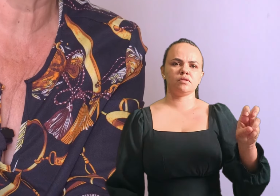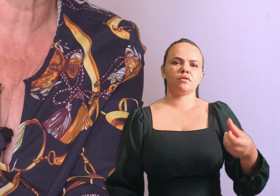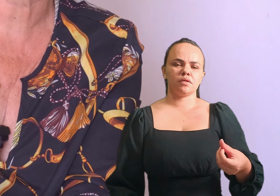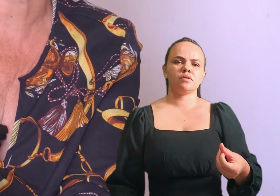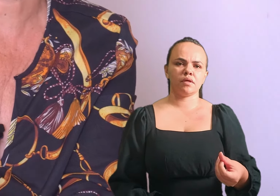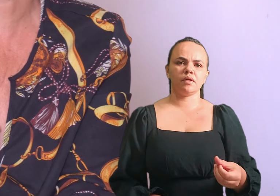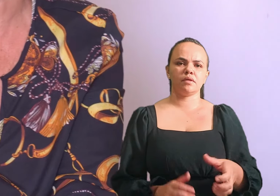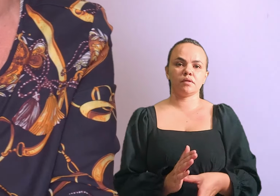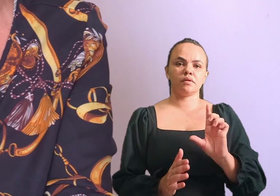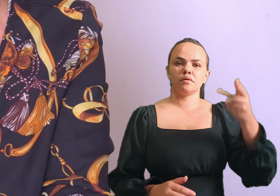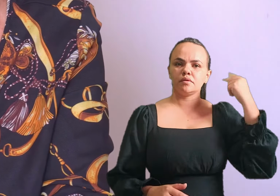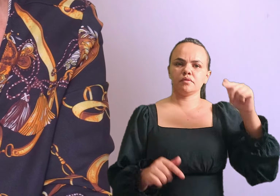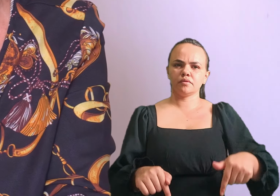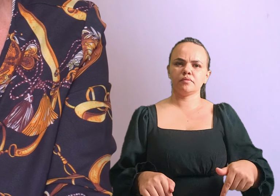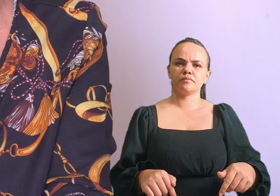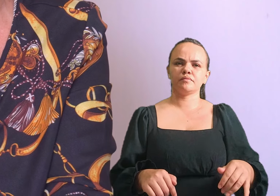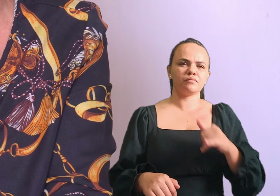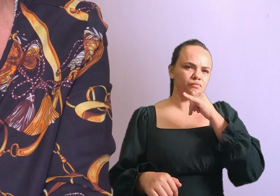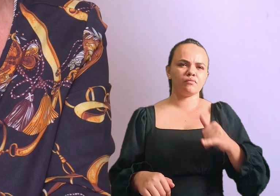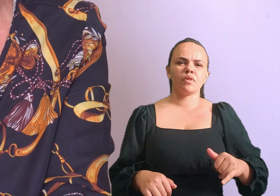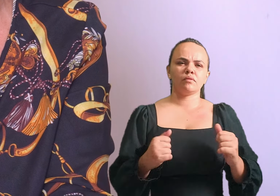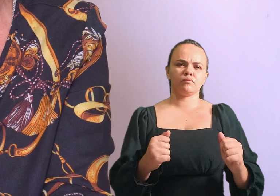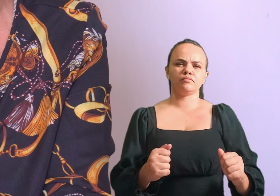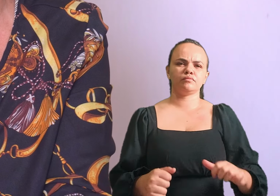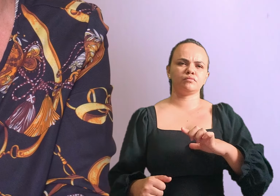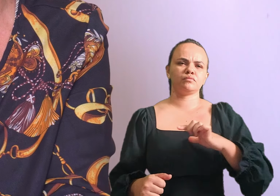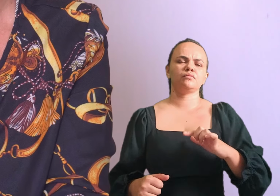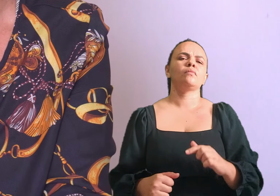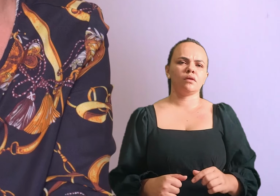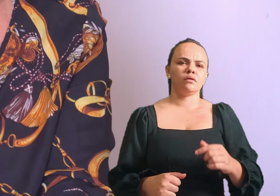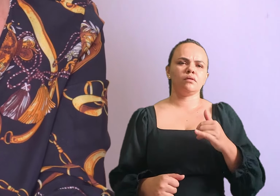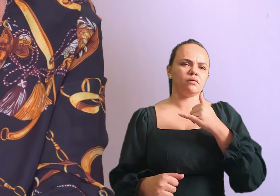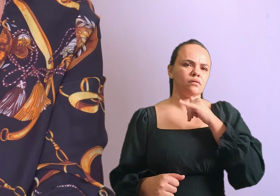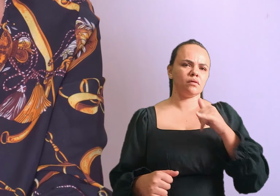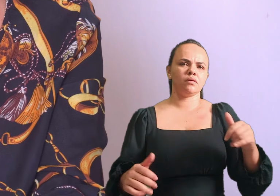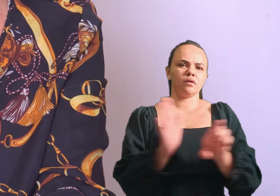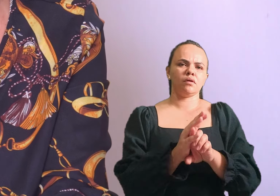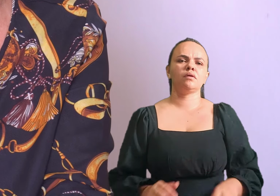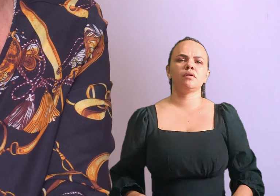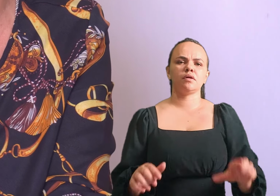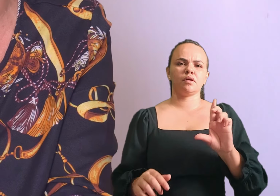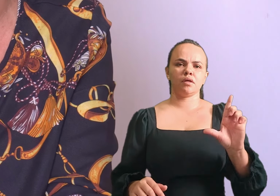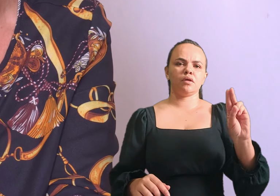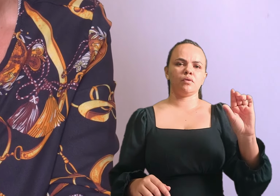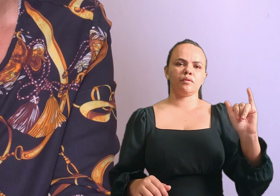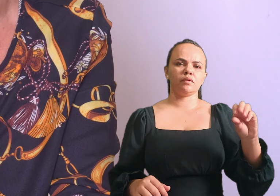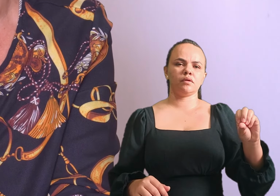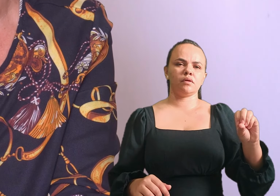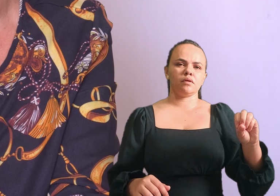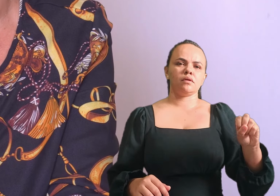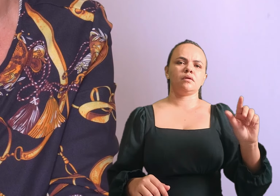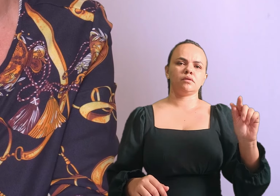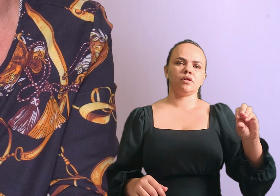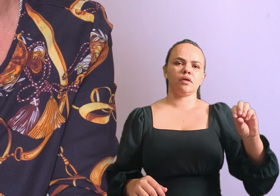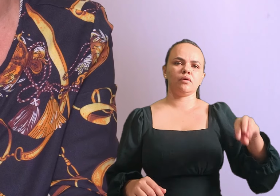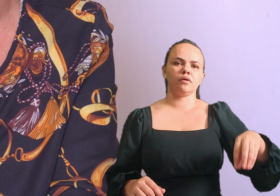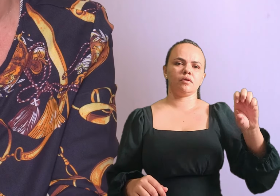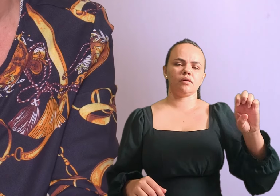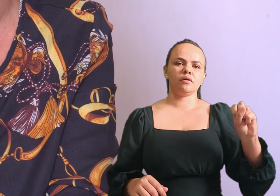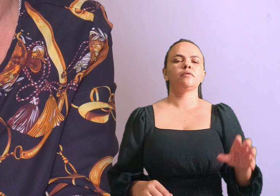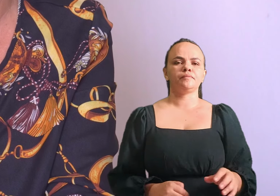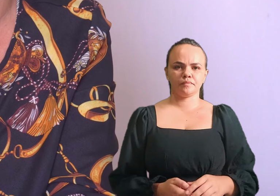que hipoteticamente é é tida como a a chegada de Luís Gomes de Medeiros a ao que